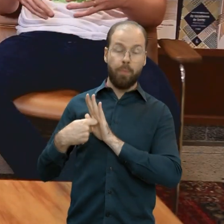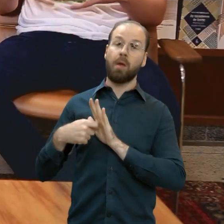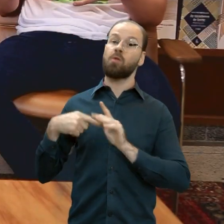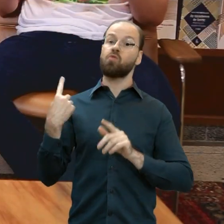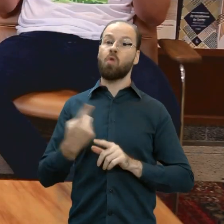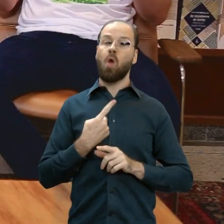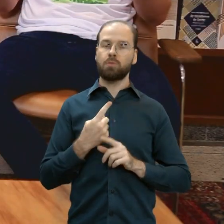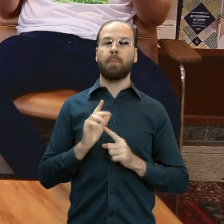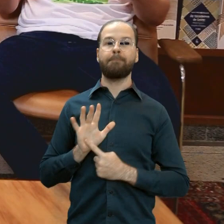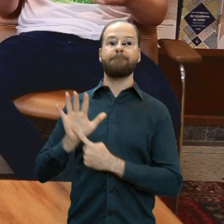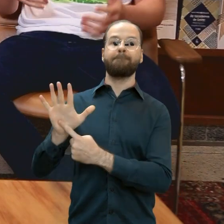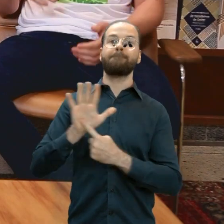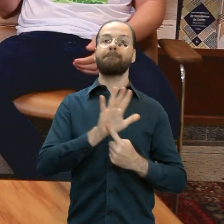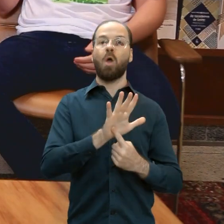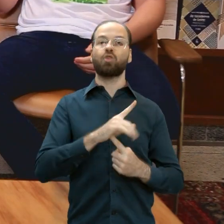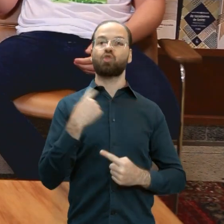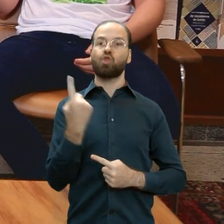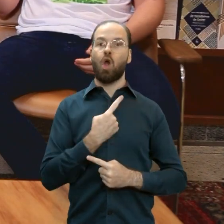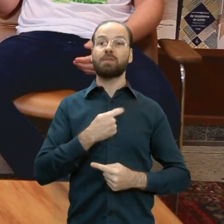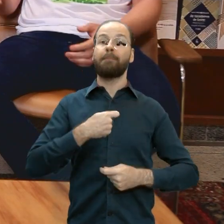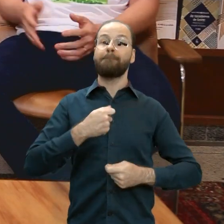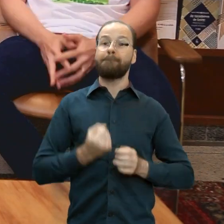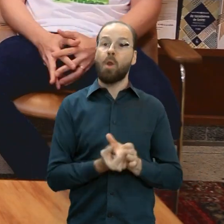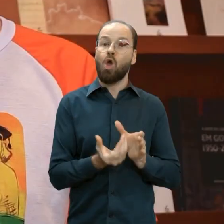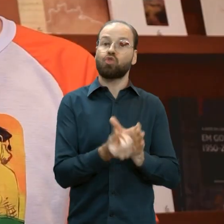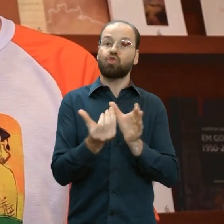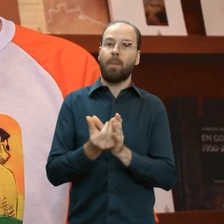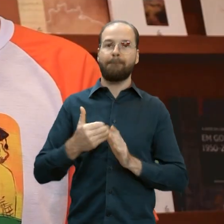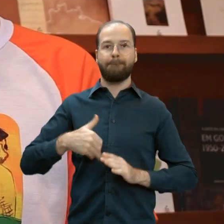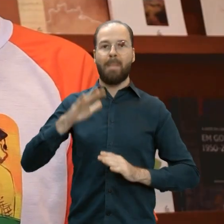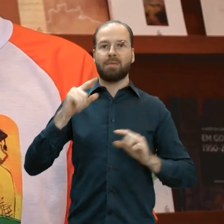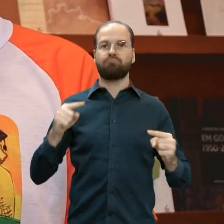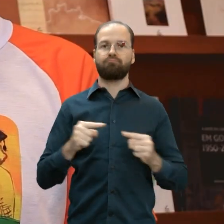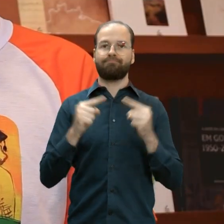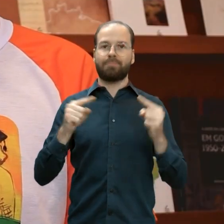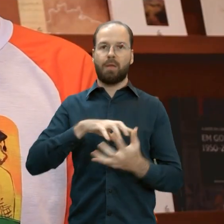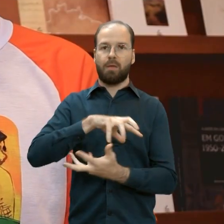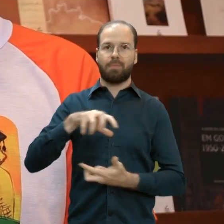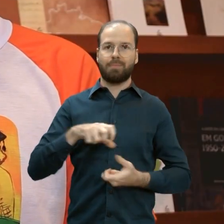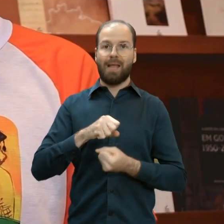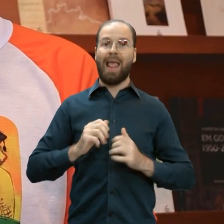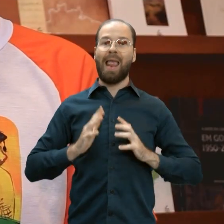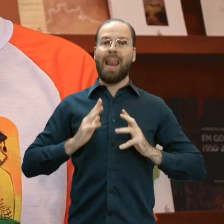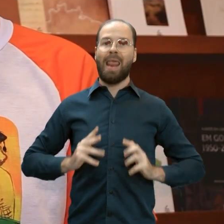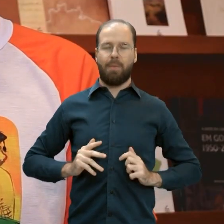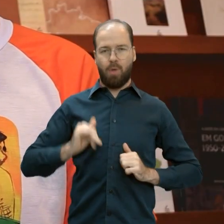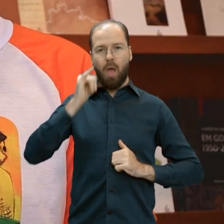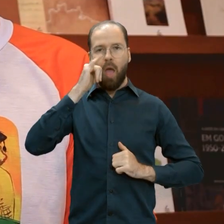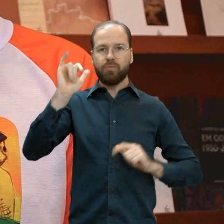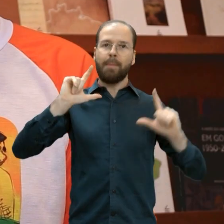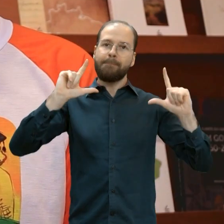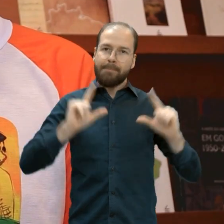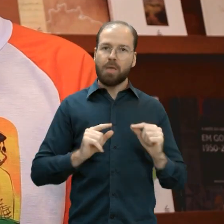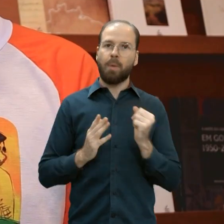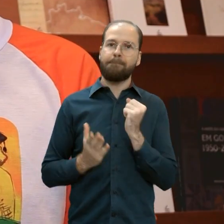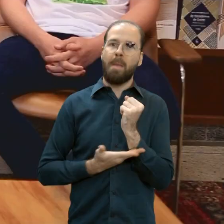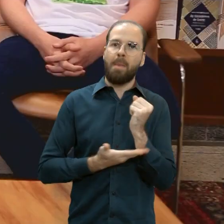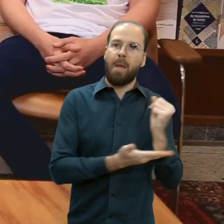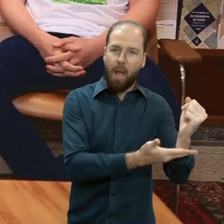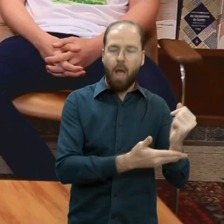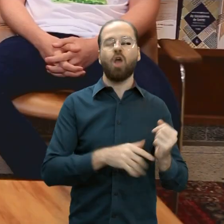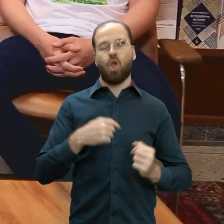produção é cada vez mais limpa, não vinculada a desmatamento, e o país está avançando nesse sentido. Fico feliz com os avanços que a gente está